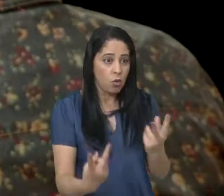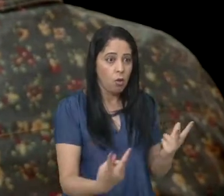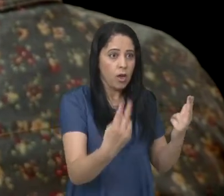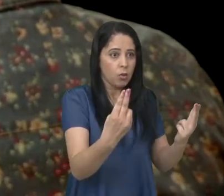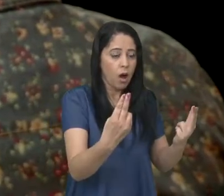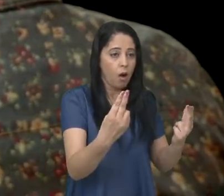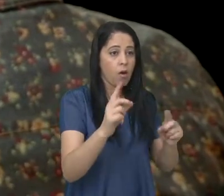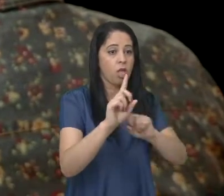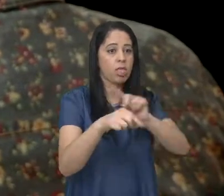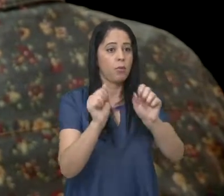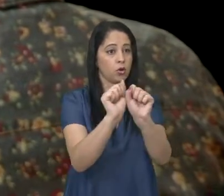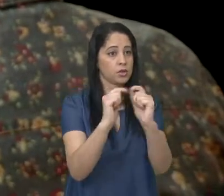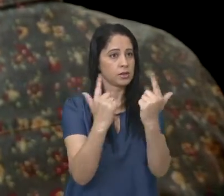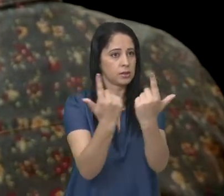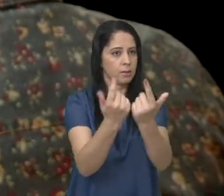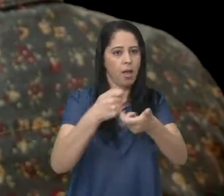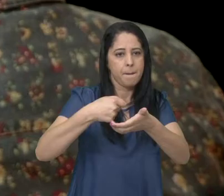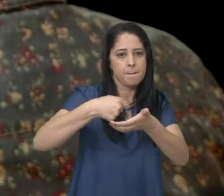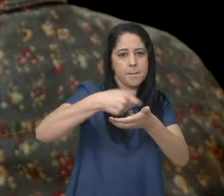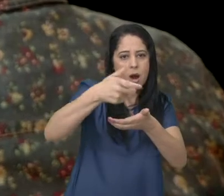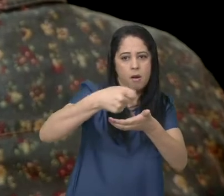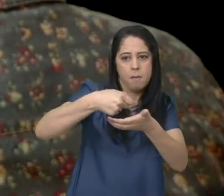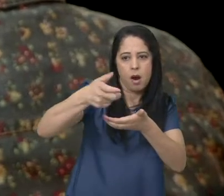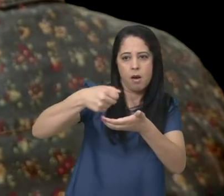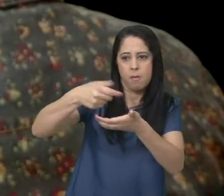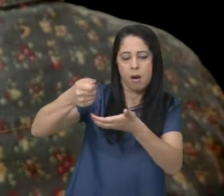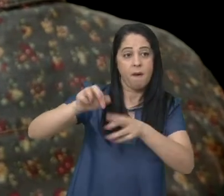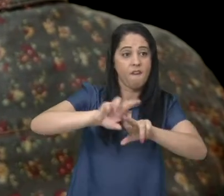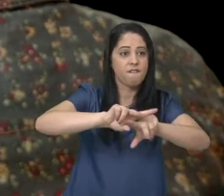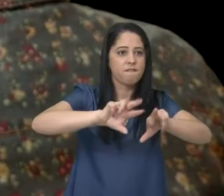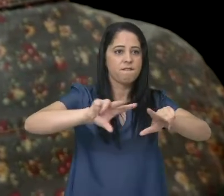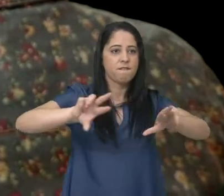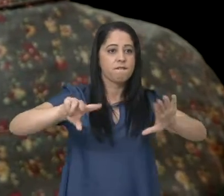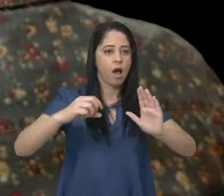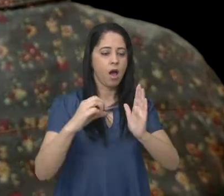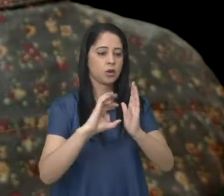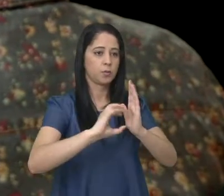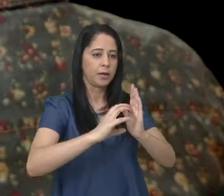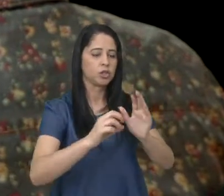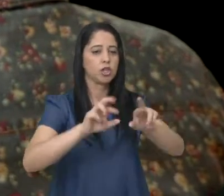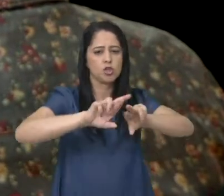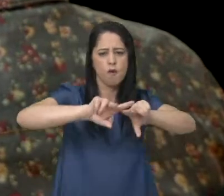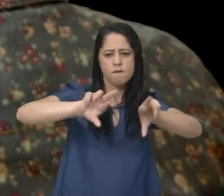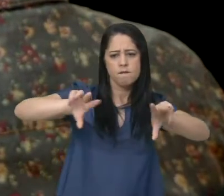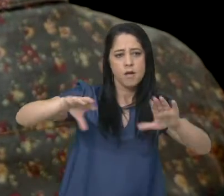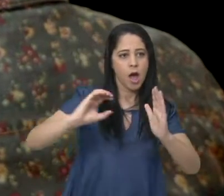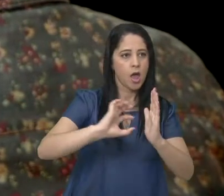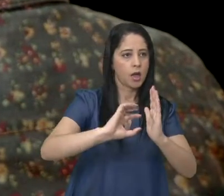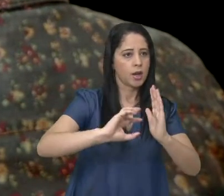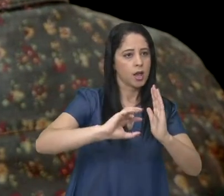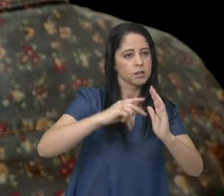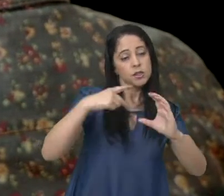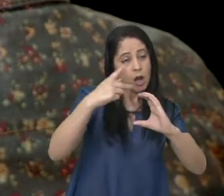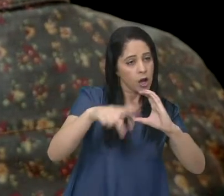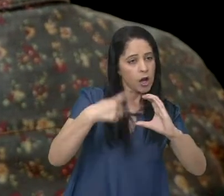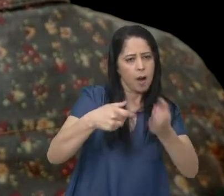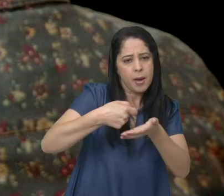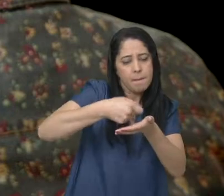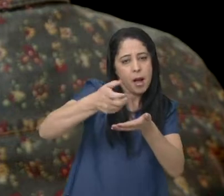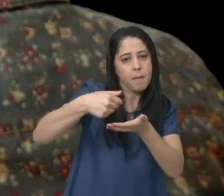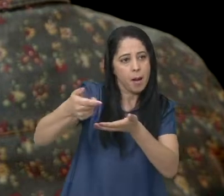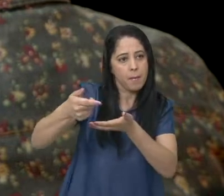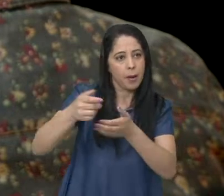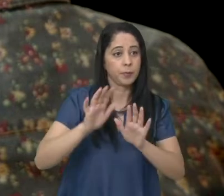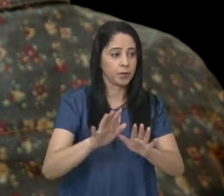para vários partidos e câmaras municipais. Então, a comunicação aqui da Câmara fez um